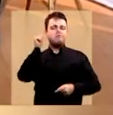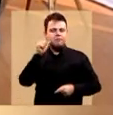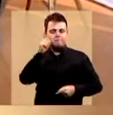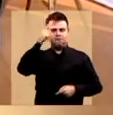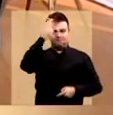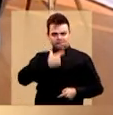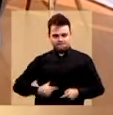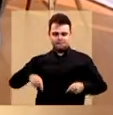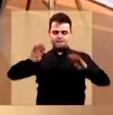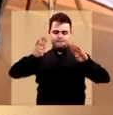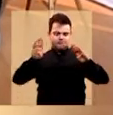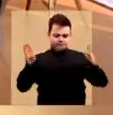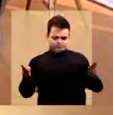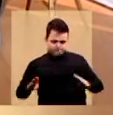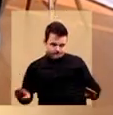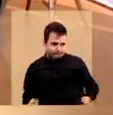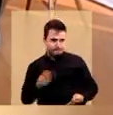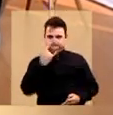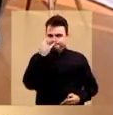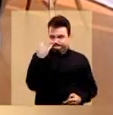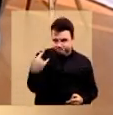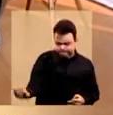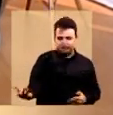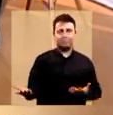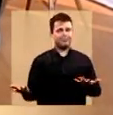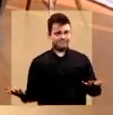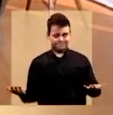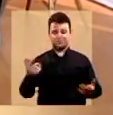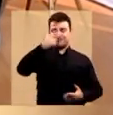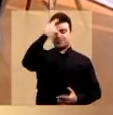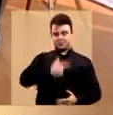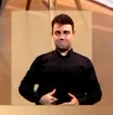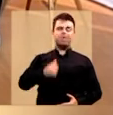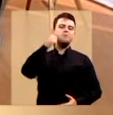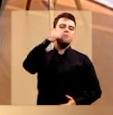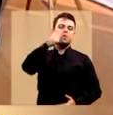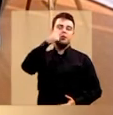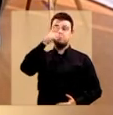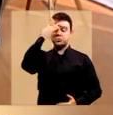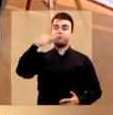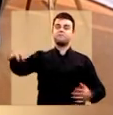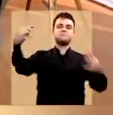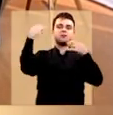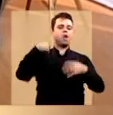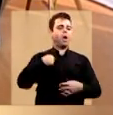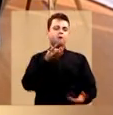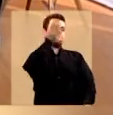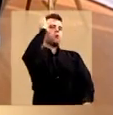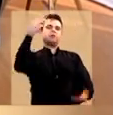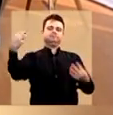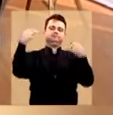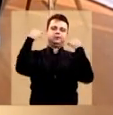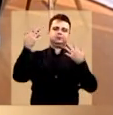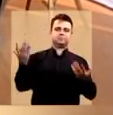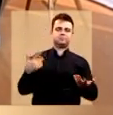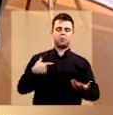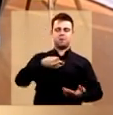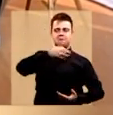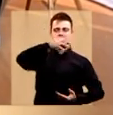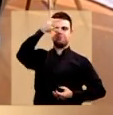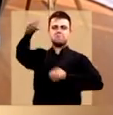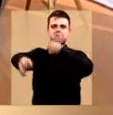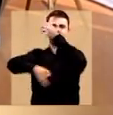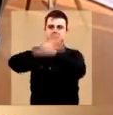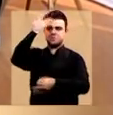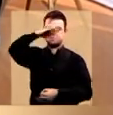isso, da objetificação do corpo negro. É muito difícil para mim, sendo mulher negra na academia, porque quem me vê acha que eu sou burra. E quando eu abro a boca, as pessoas se surpreendem.